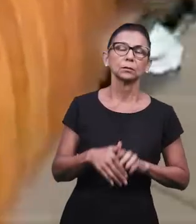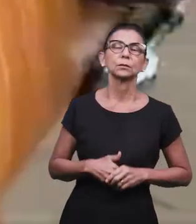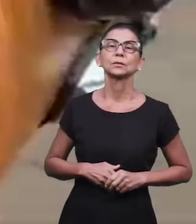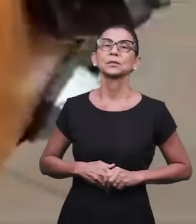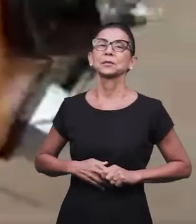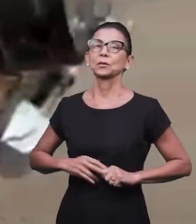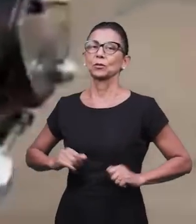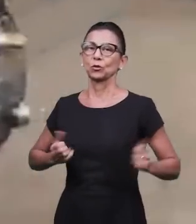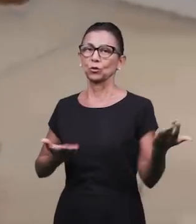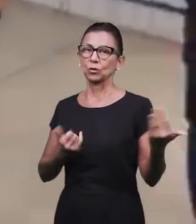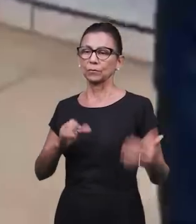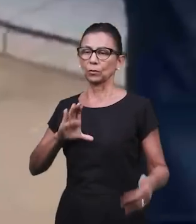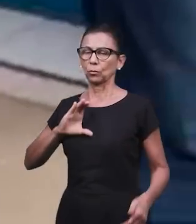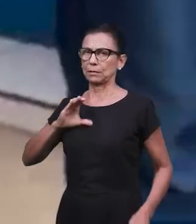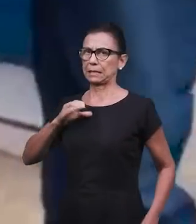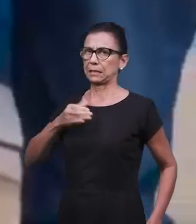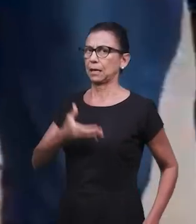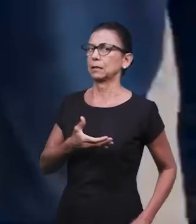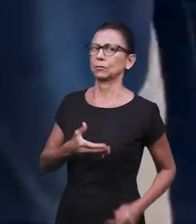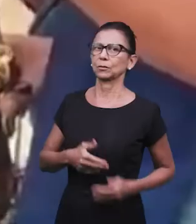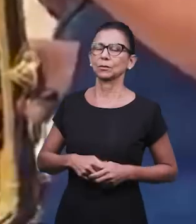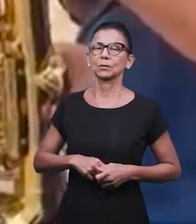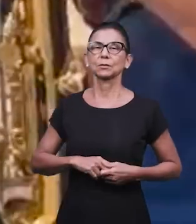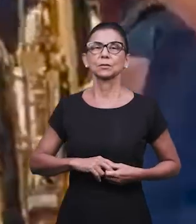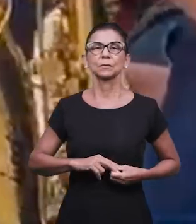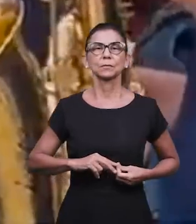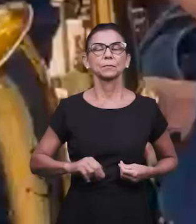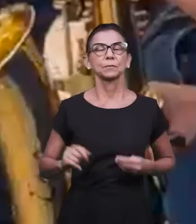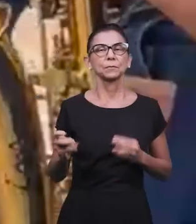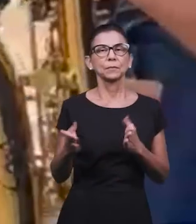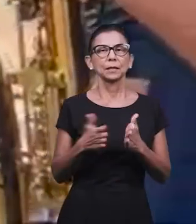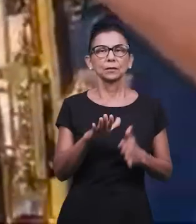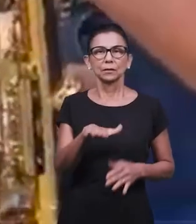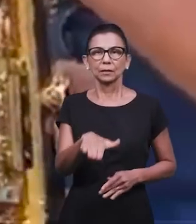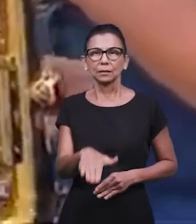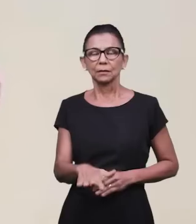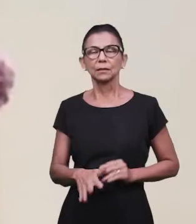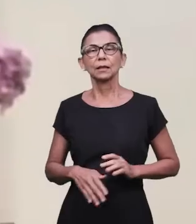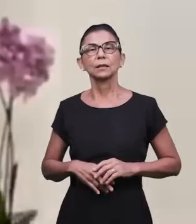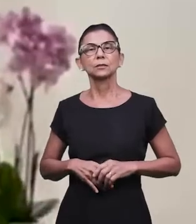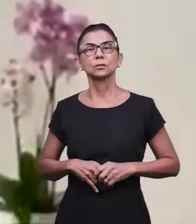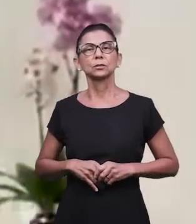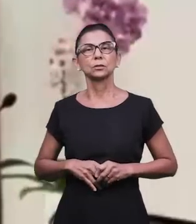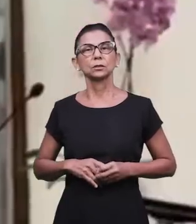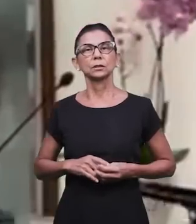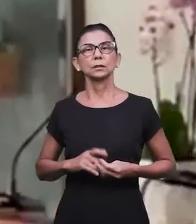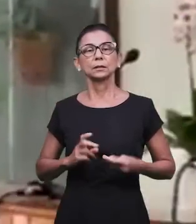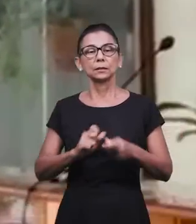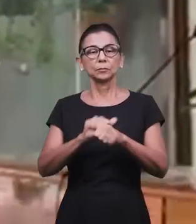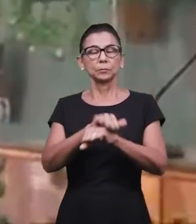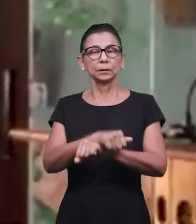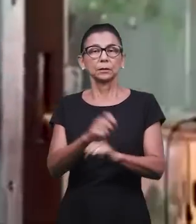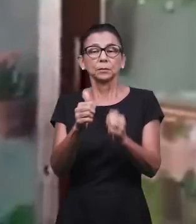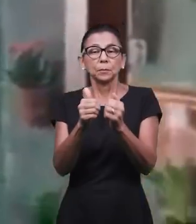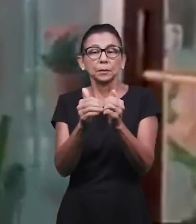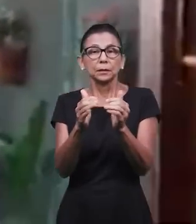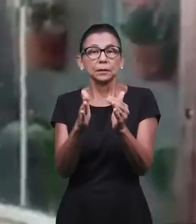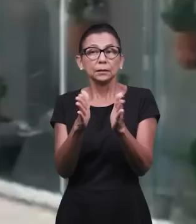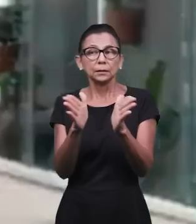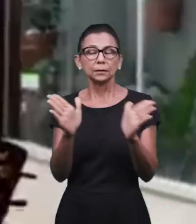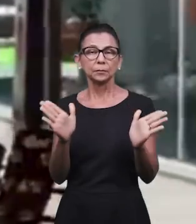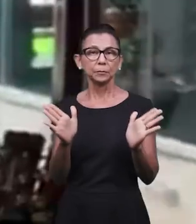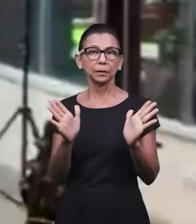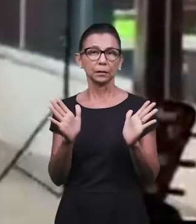foram ousados. E já no período da tarde tivemos ali um seminário para